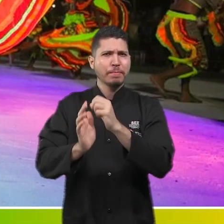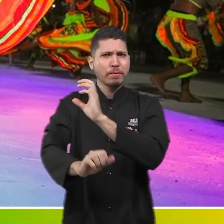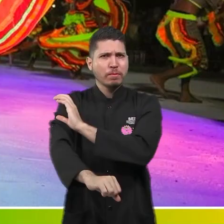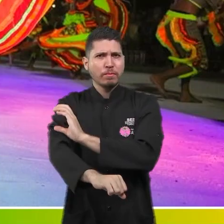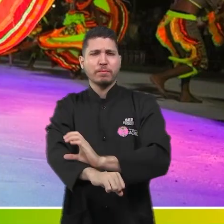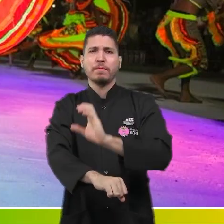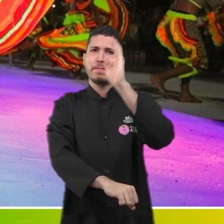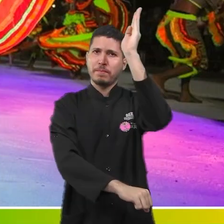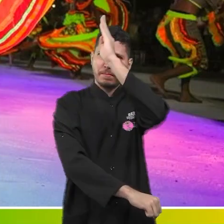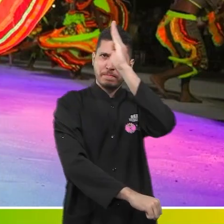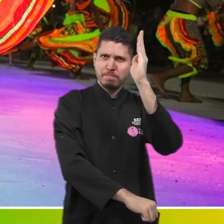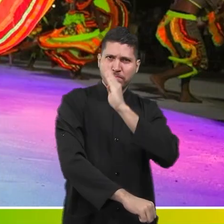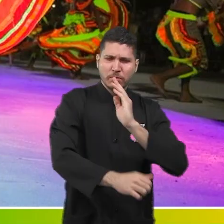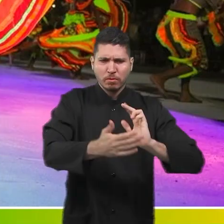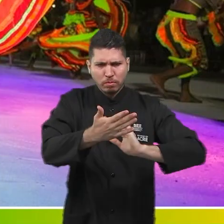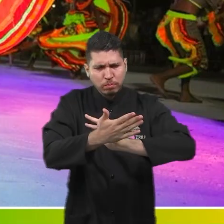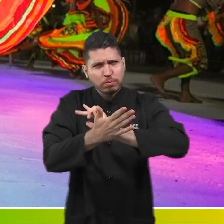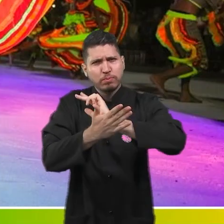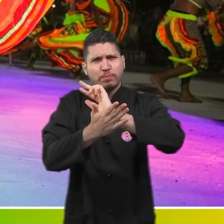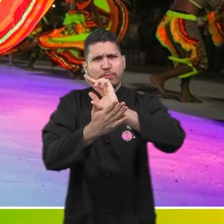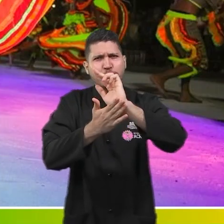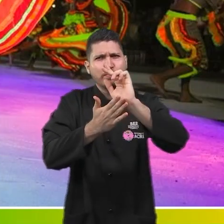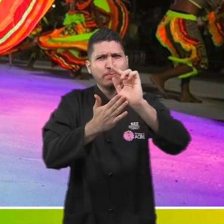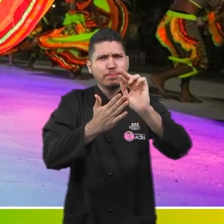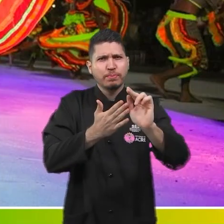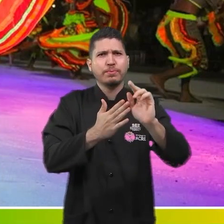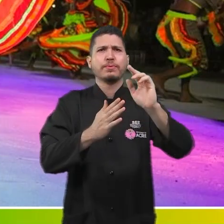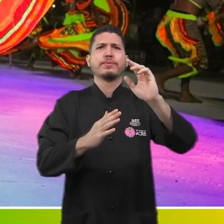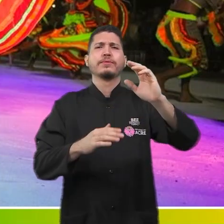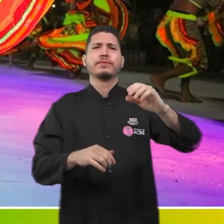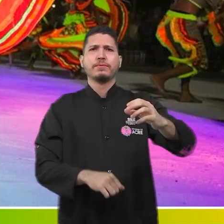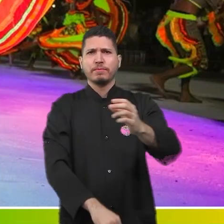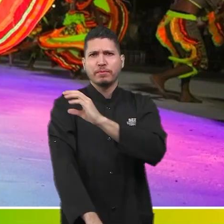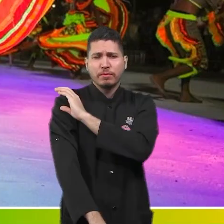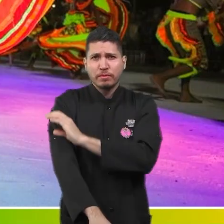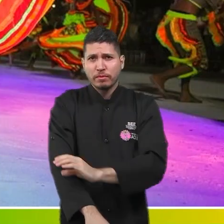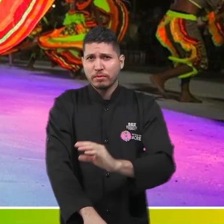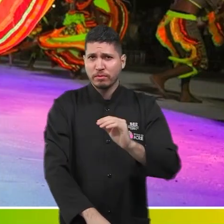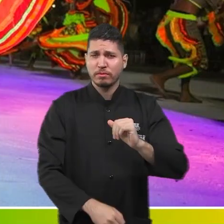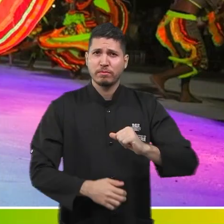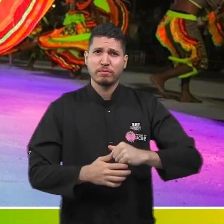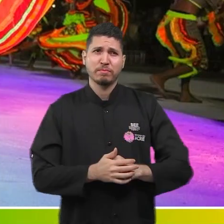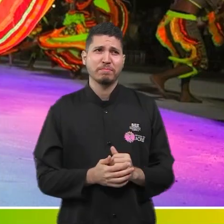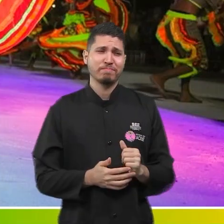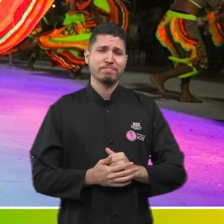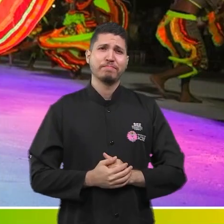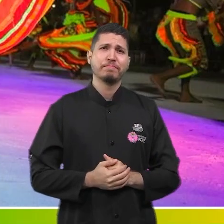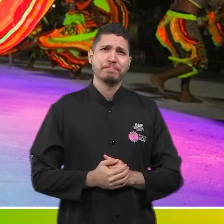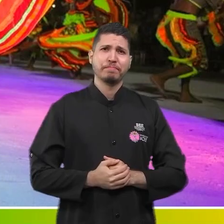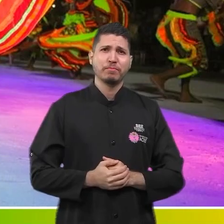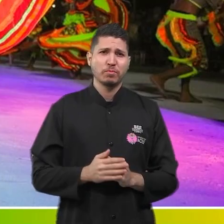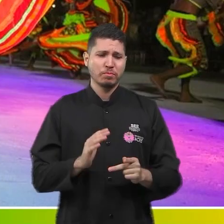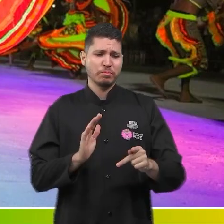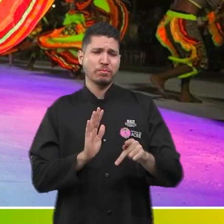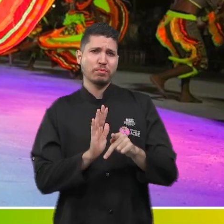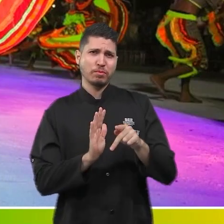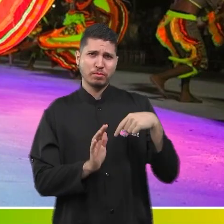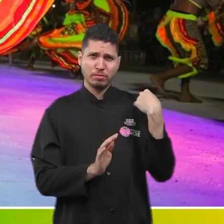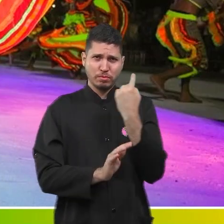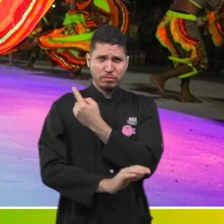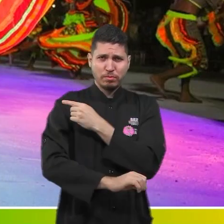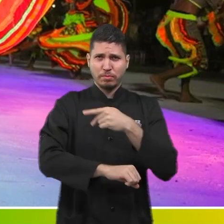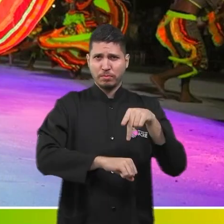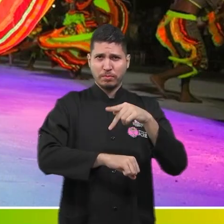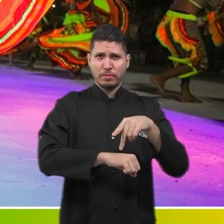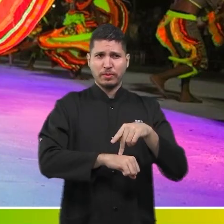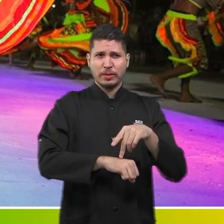no Brasil, essa diversidade cultural é uma das nossas maiores riquezas e cada região tem suas tradições e formas